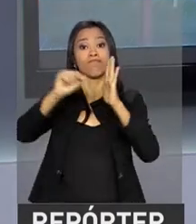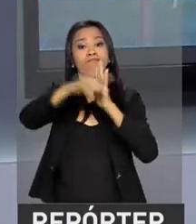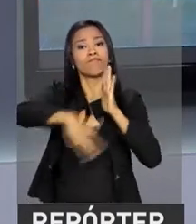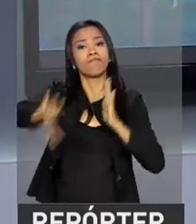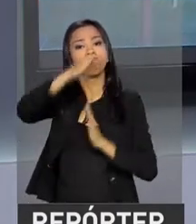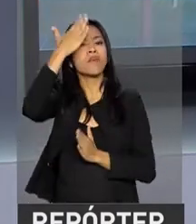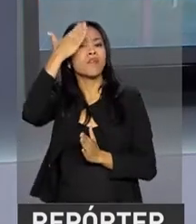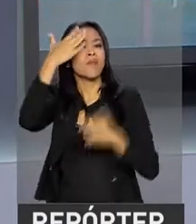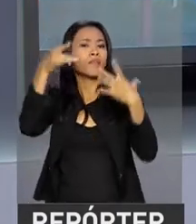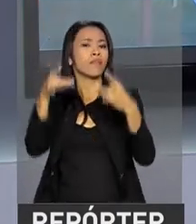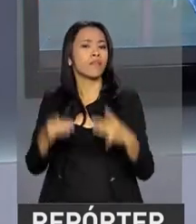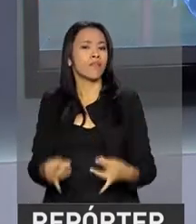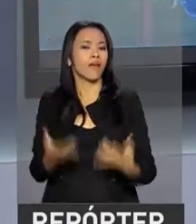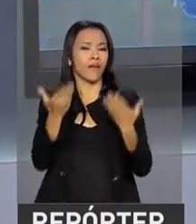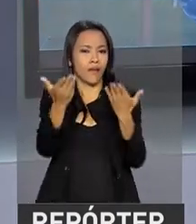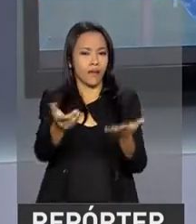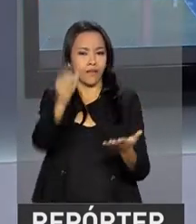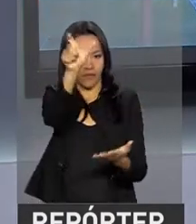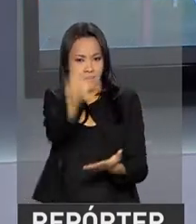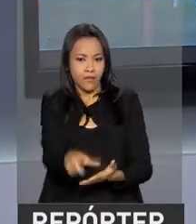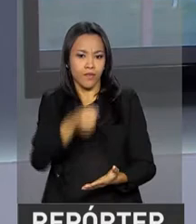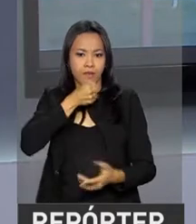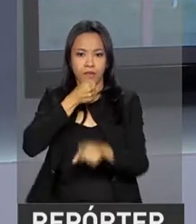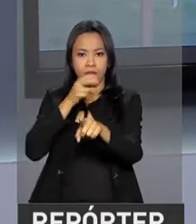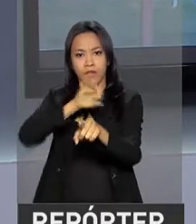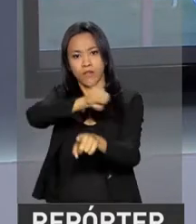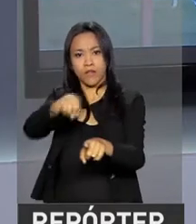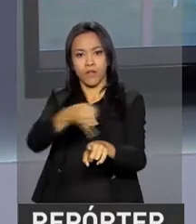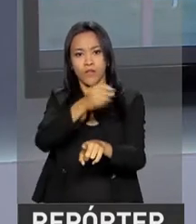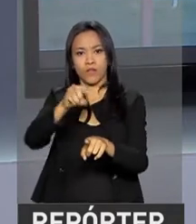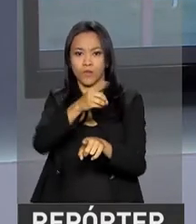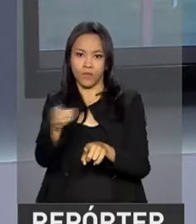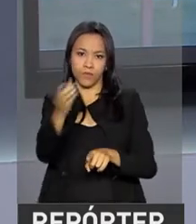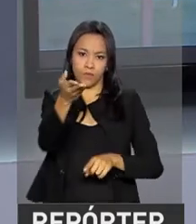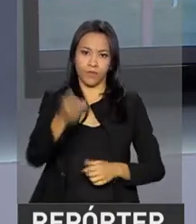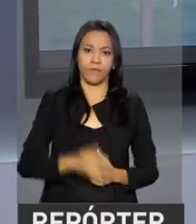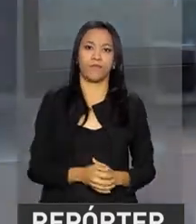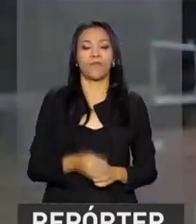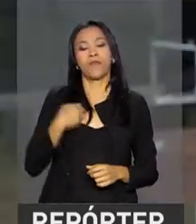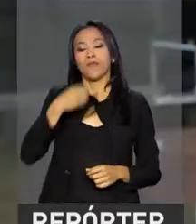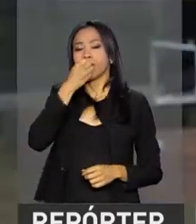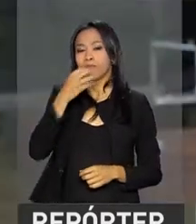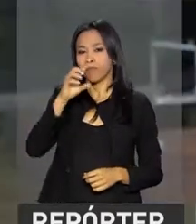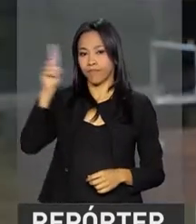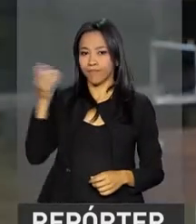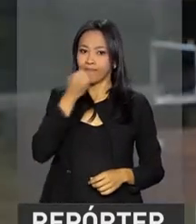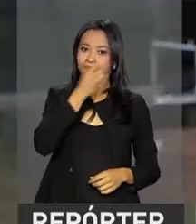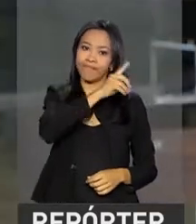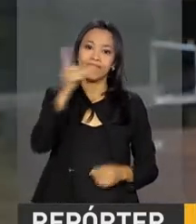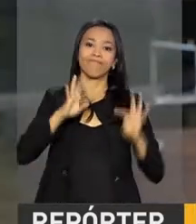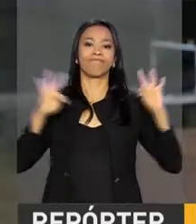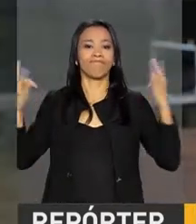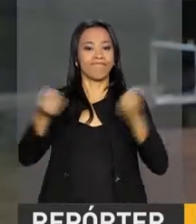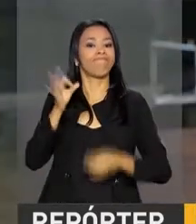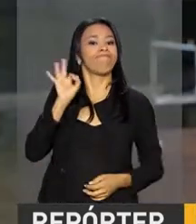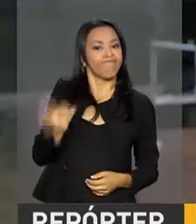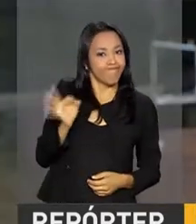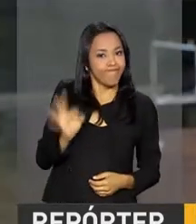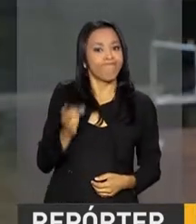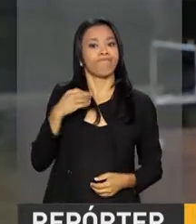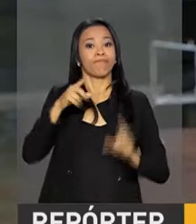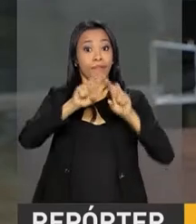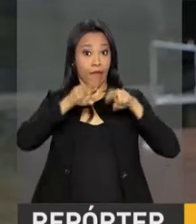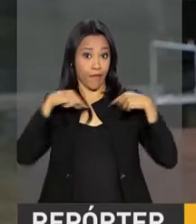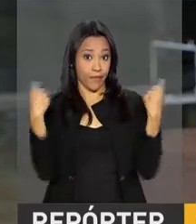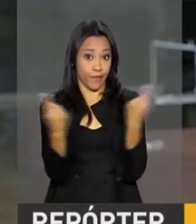vivo com o repórter João Pedro Neto. Bom dia, João Pedro. Oi, Carol, bom dia para você, bom dia a todos. É isso mesmo, essa reunião aí do